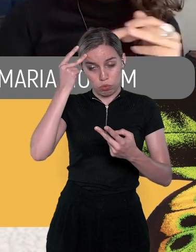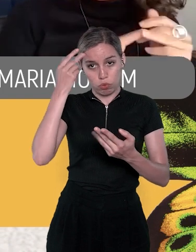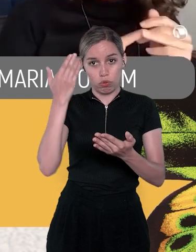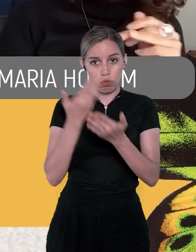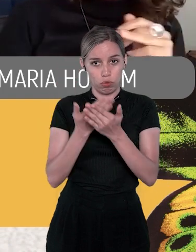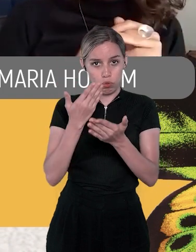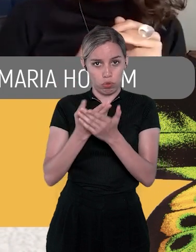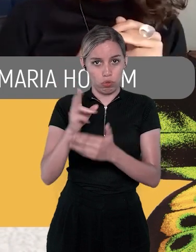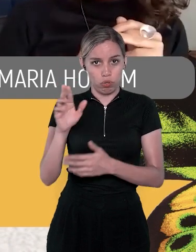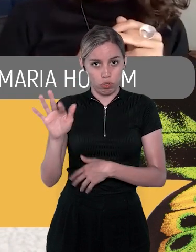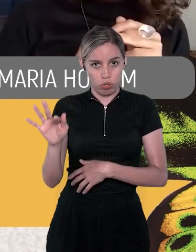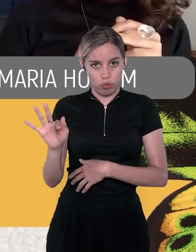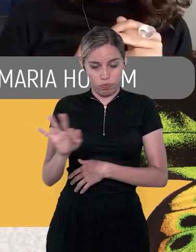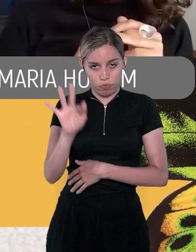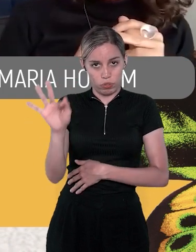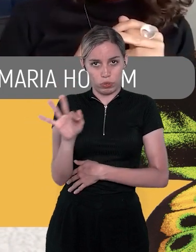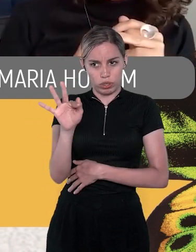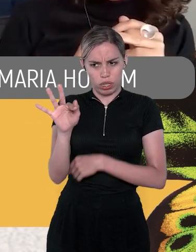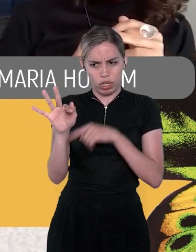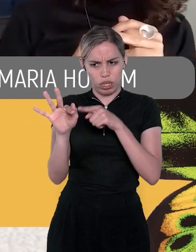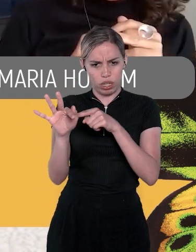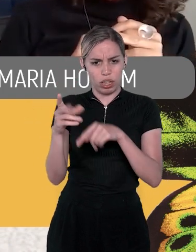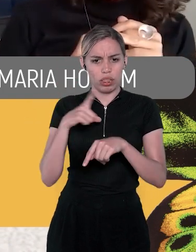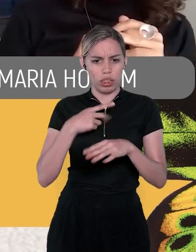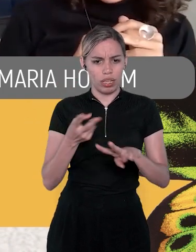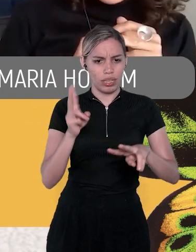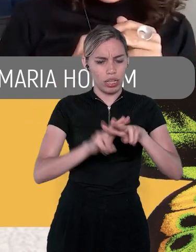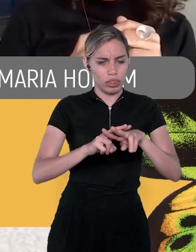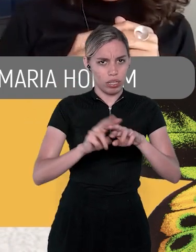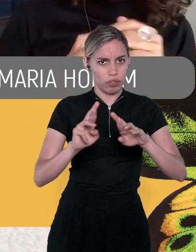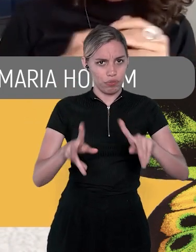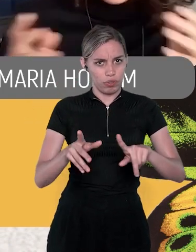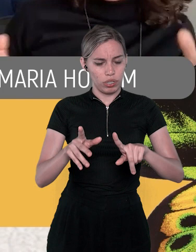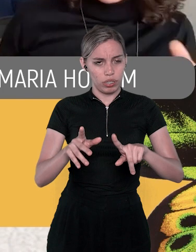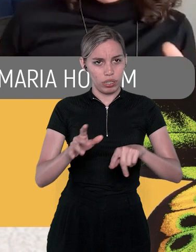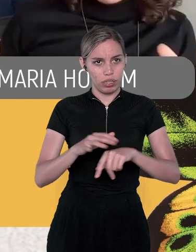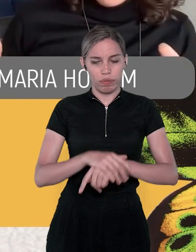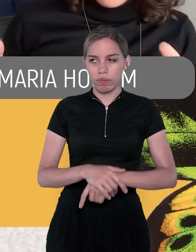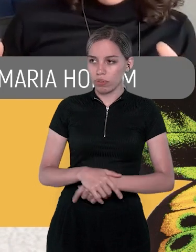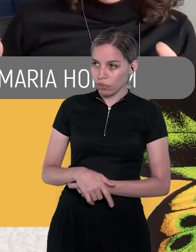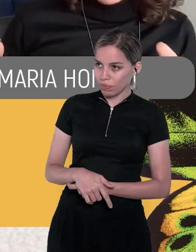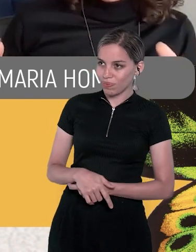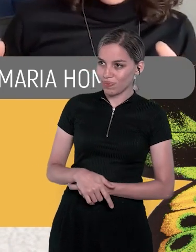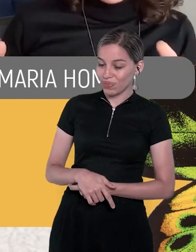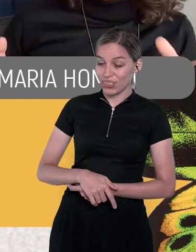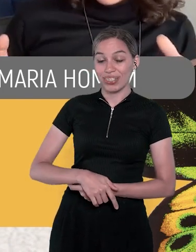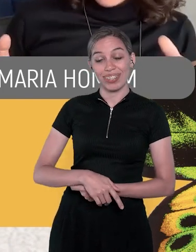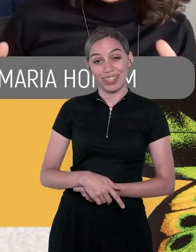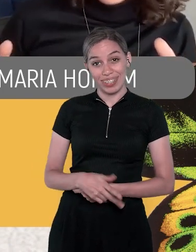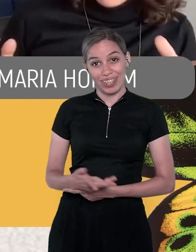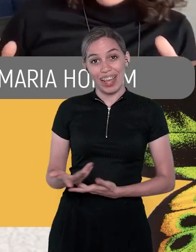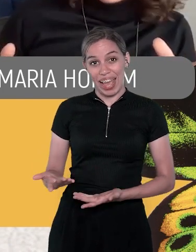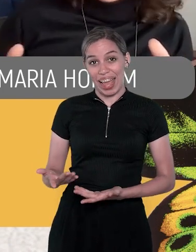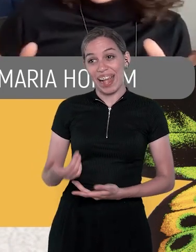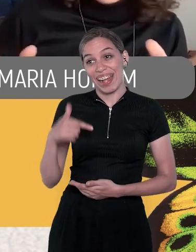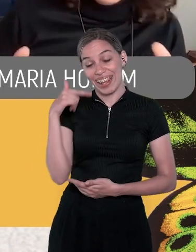vai para uma cadeia diferente. Não tem igualdade, ele me falava. Eu falava,